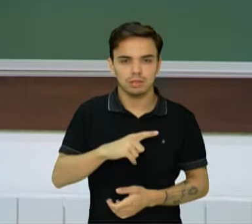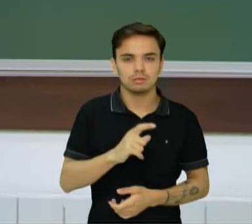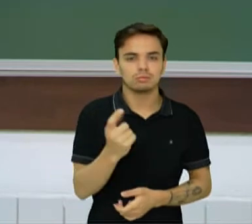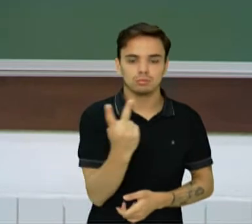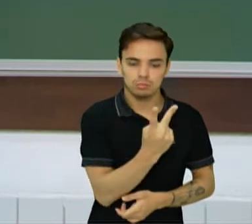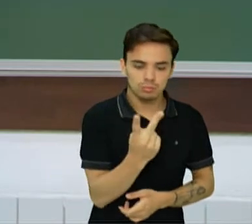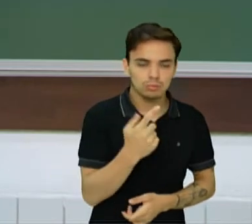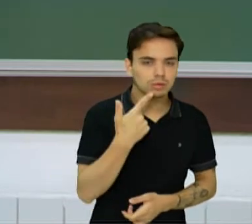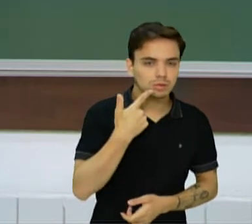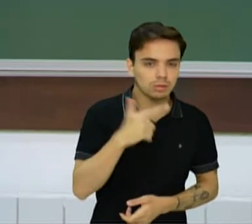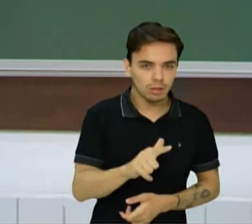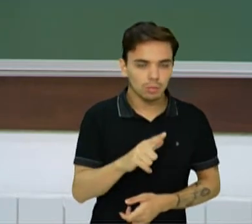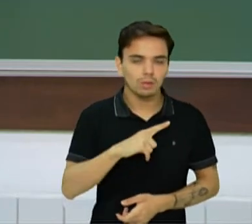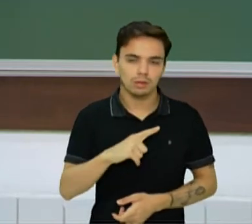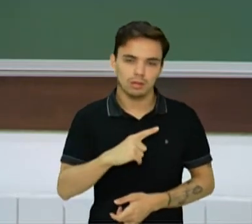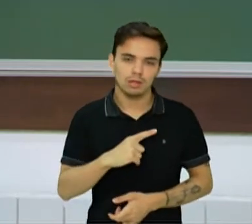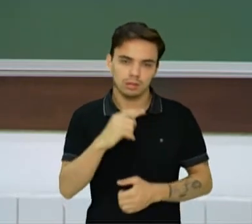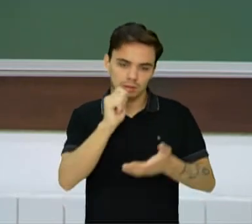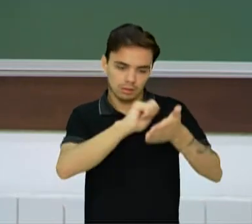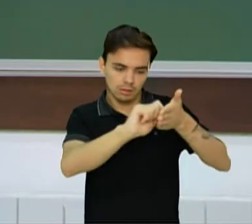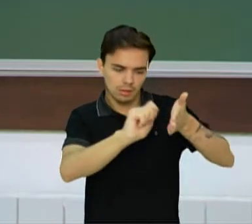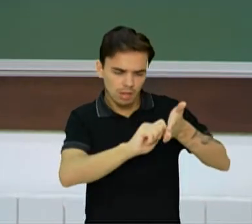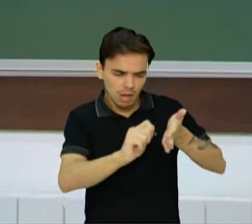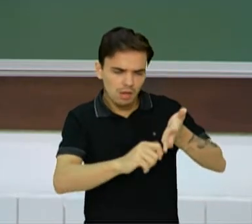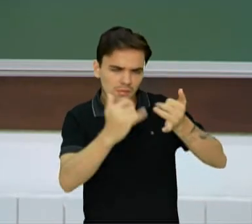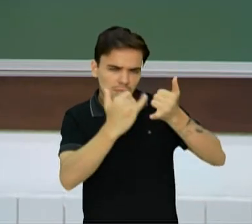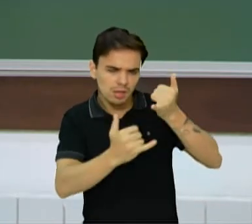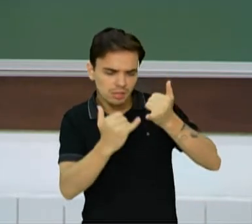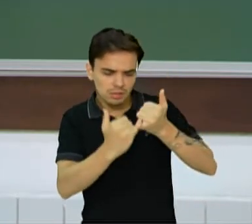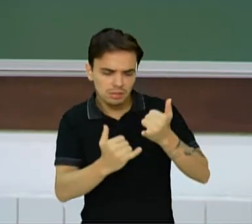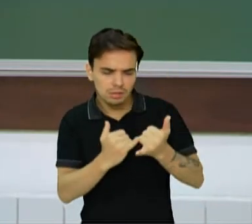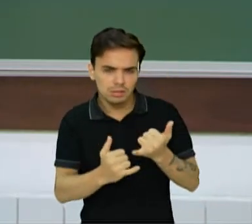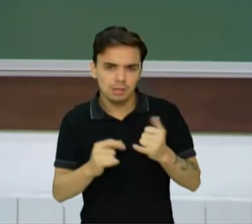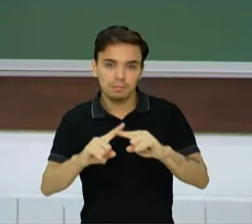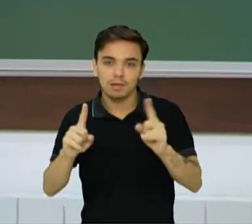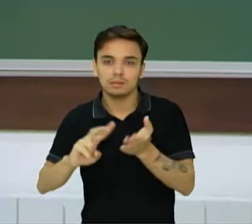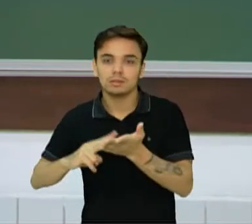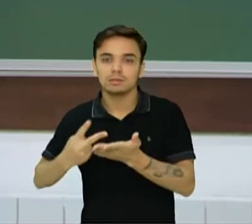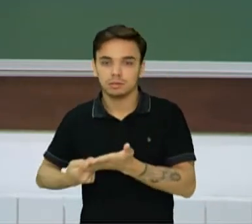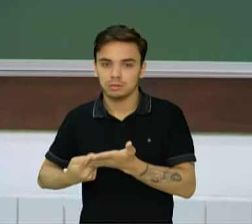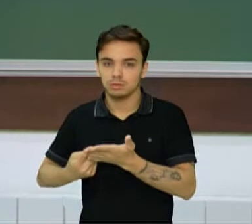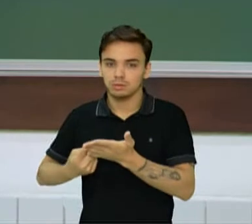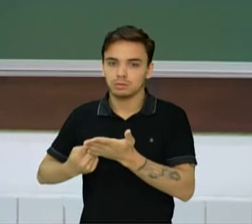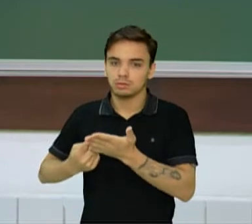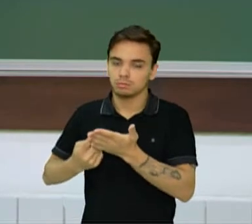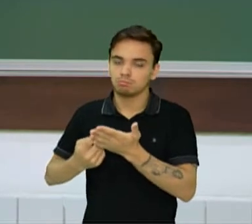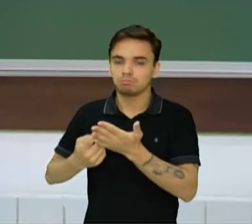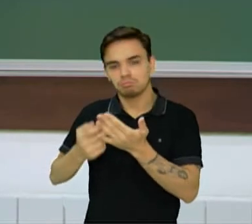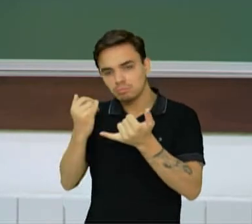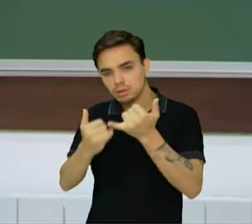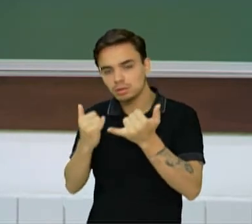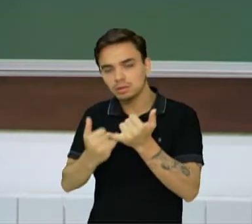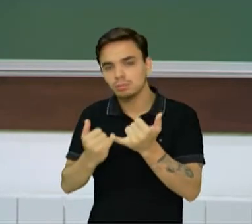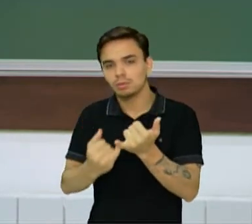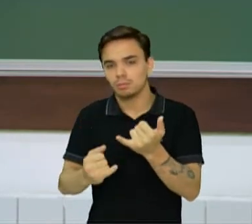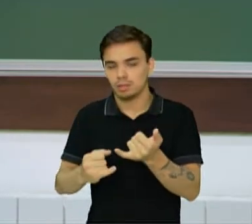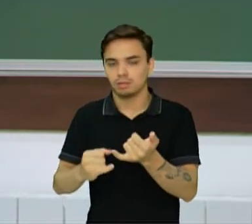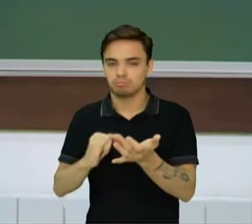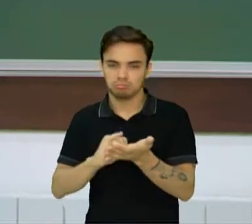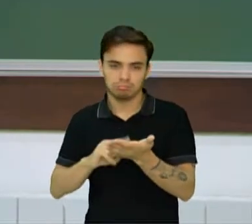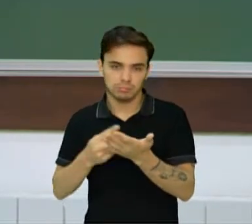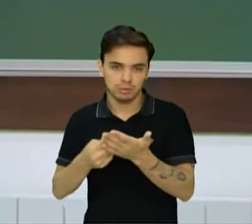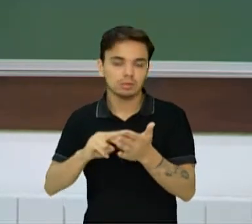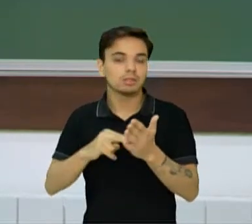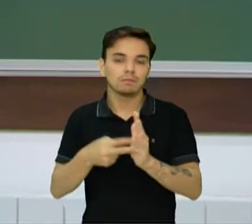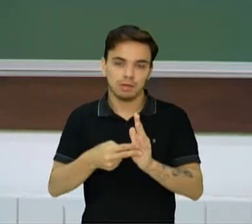nas duas línguas, elas escrevem de forma parecida e a pronúncia, às vezes, até similar também. E, de fato, o